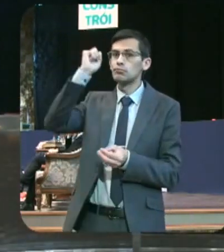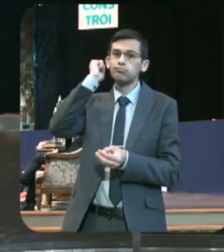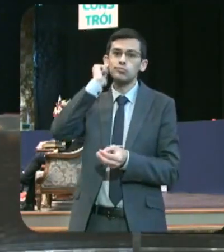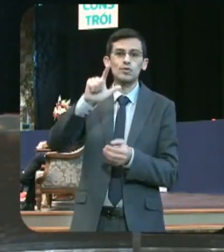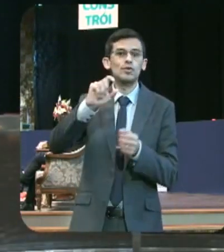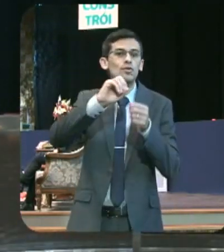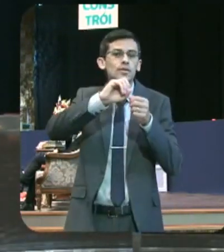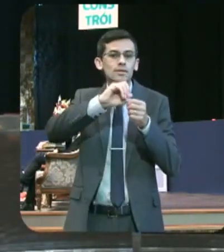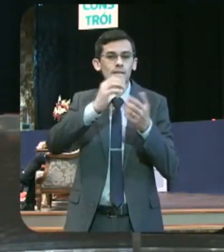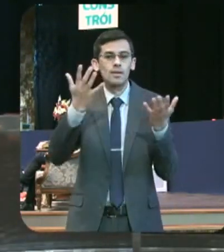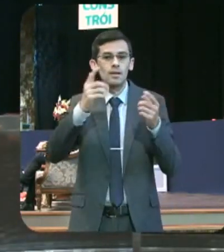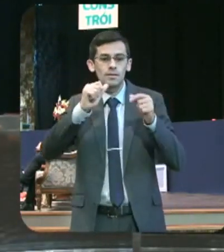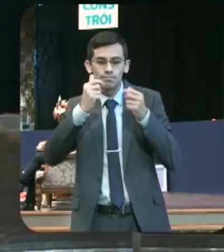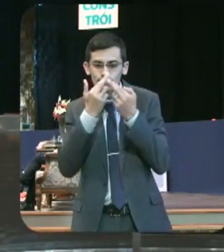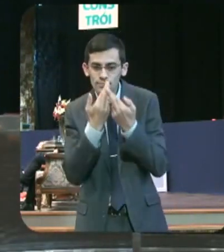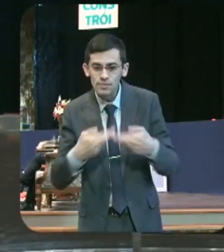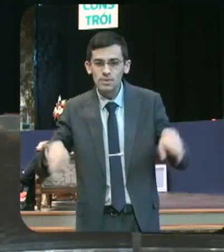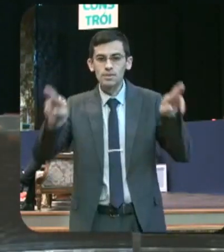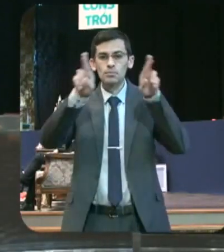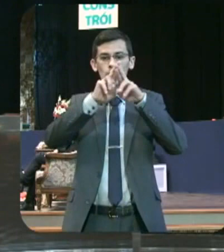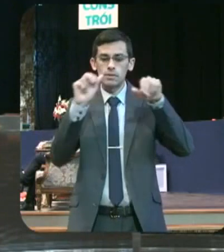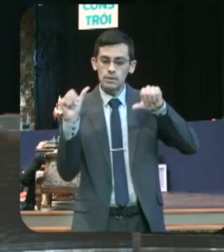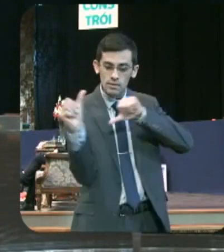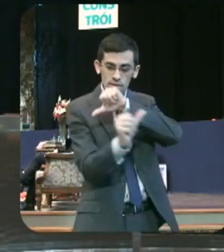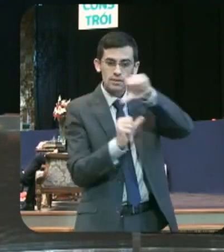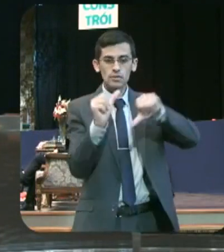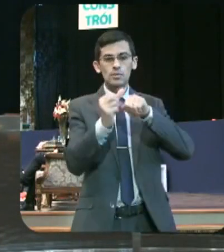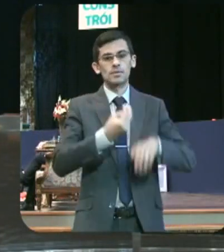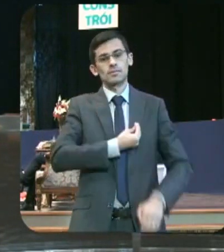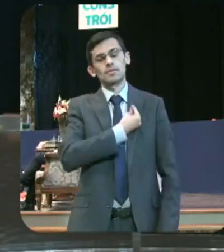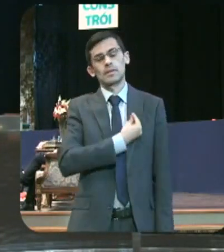conceber essa transformação.